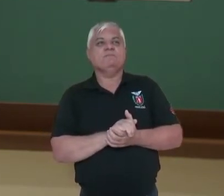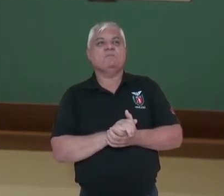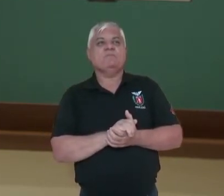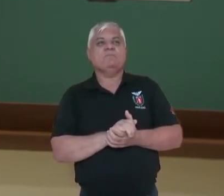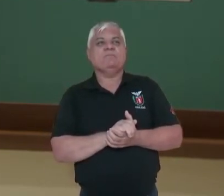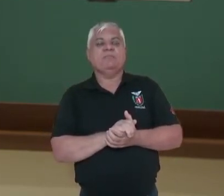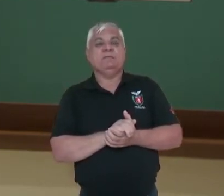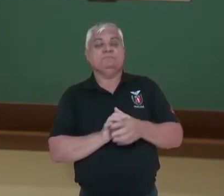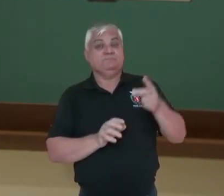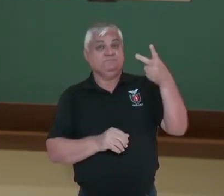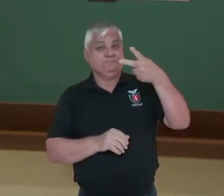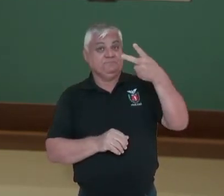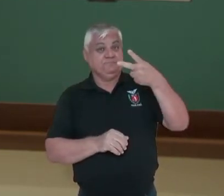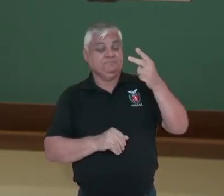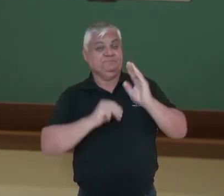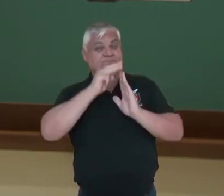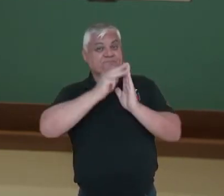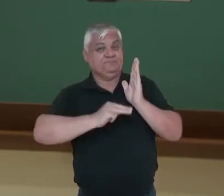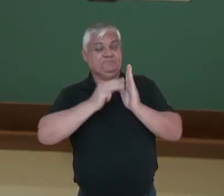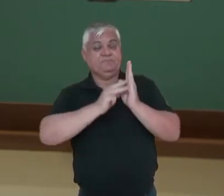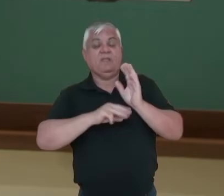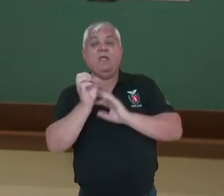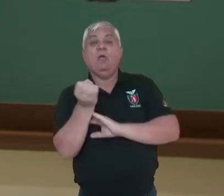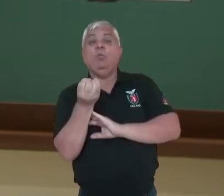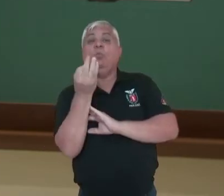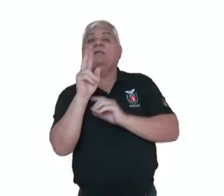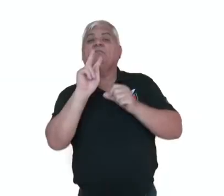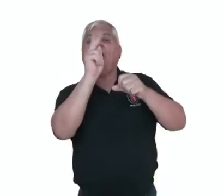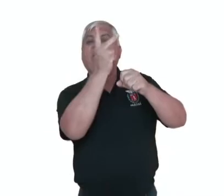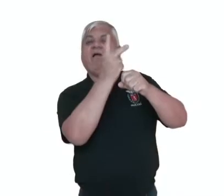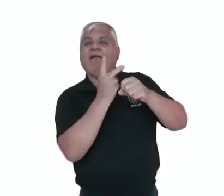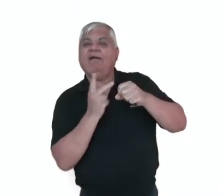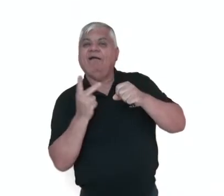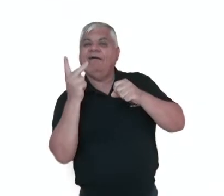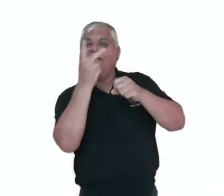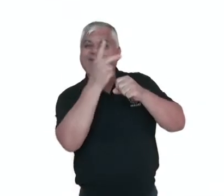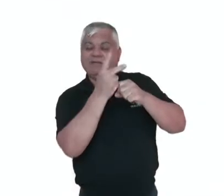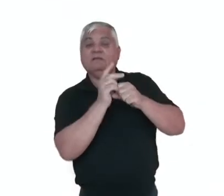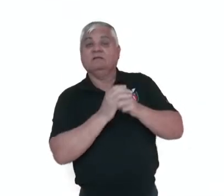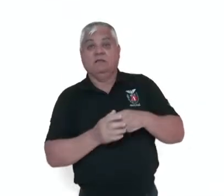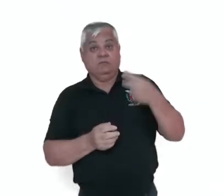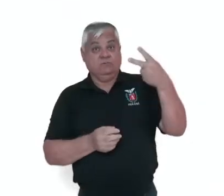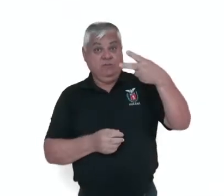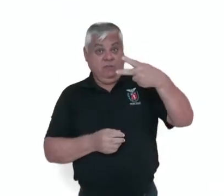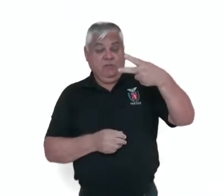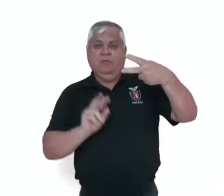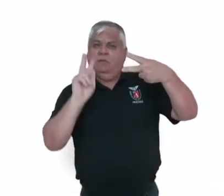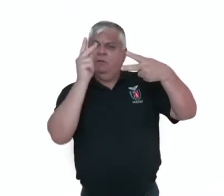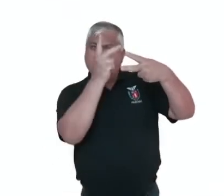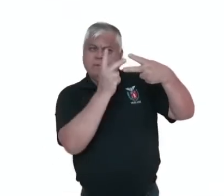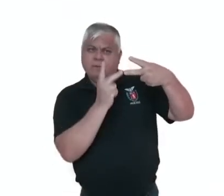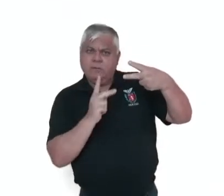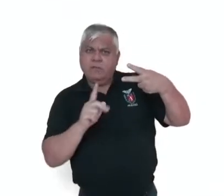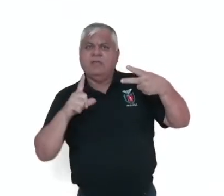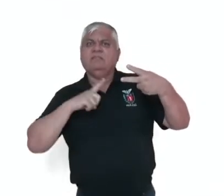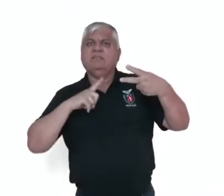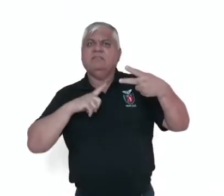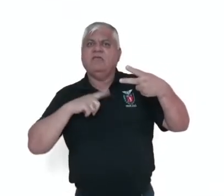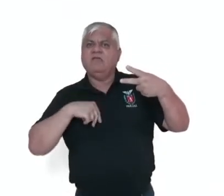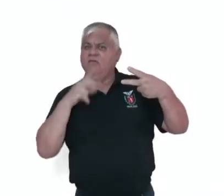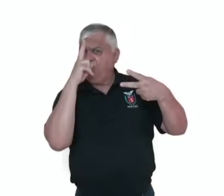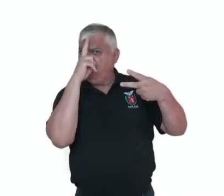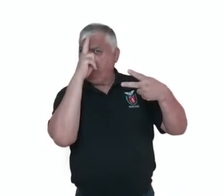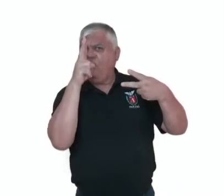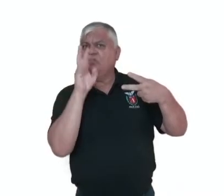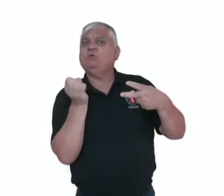O segundo método tem a ver com o número de hidrogênios ionizáveis. Então, para o segundo método, a força de um ácido está relacionada ao número